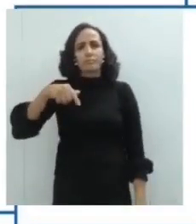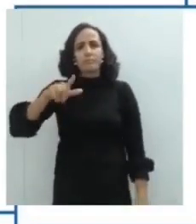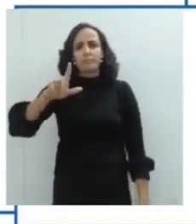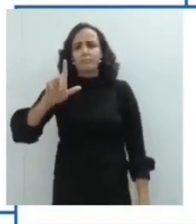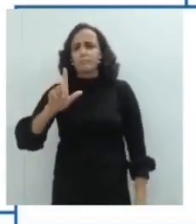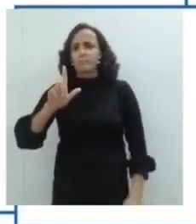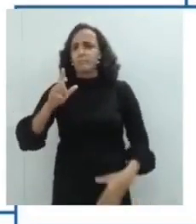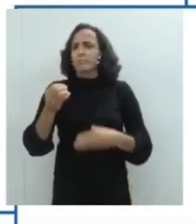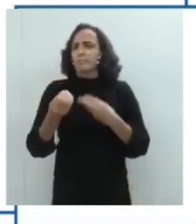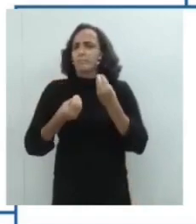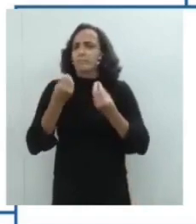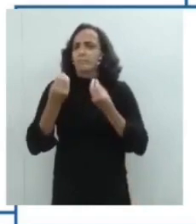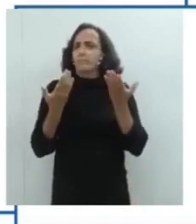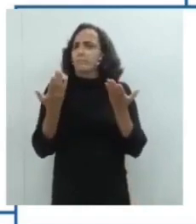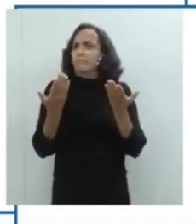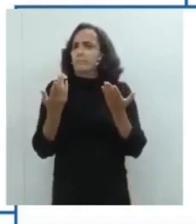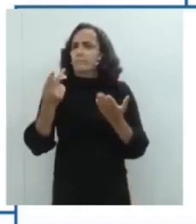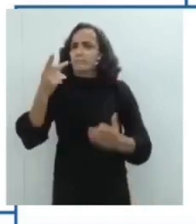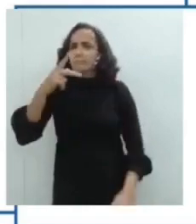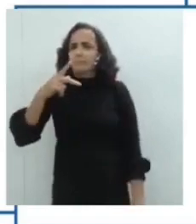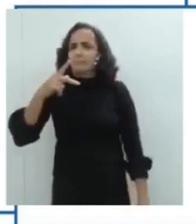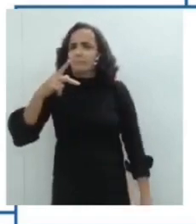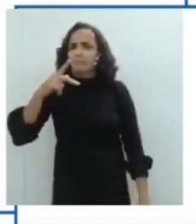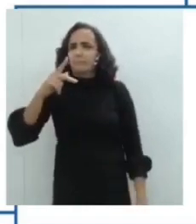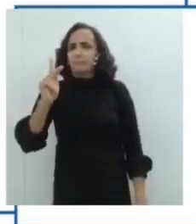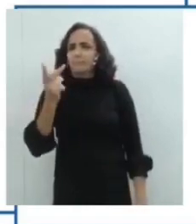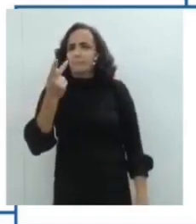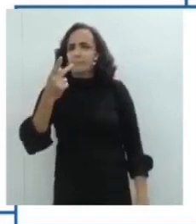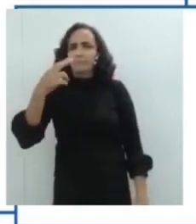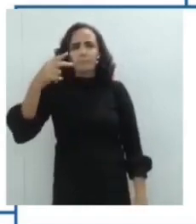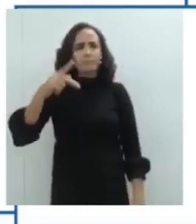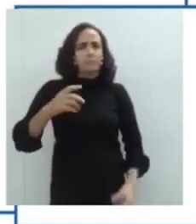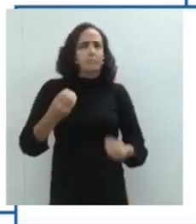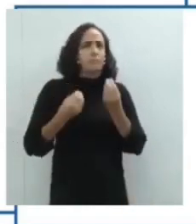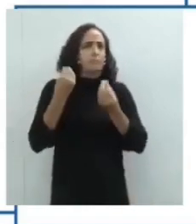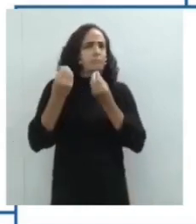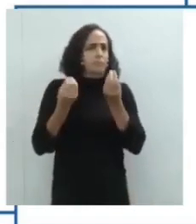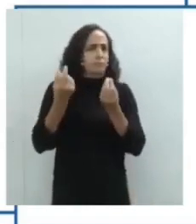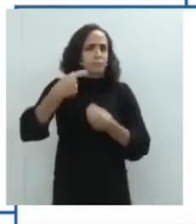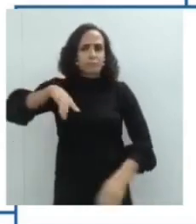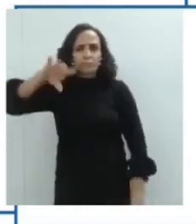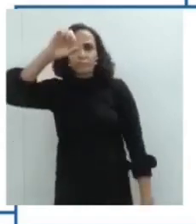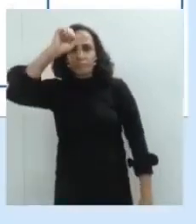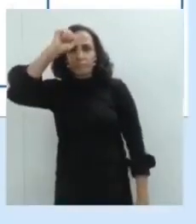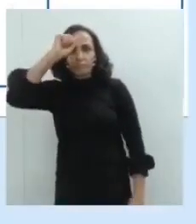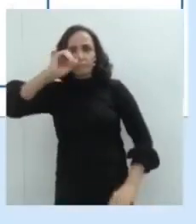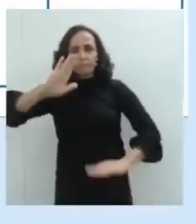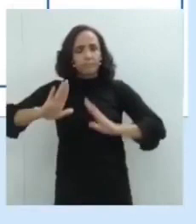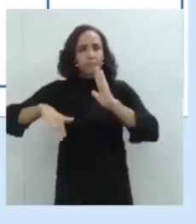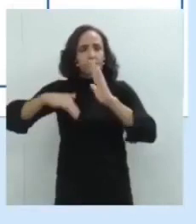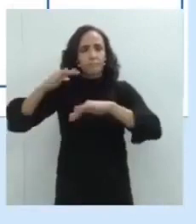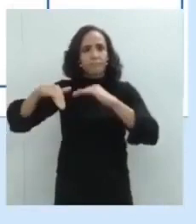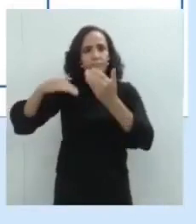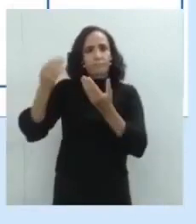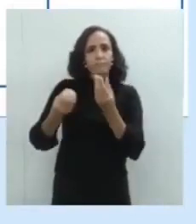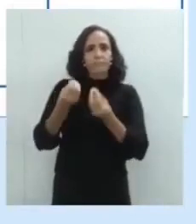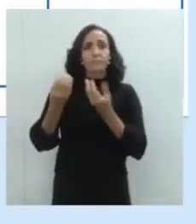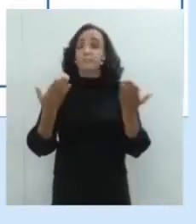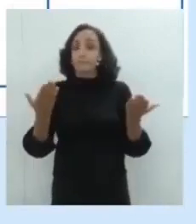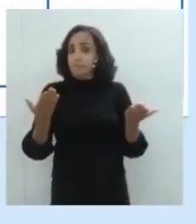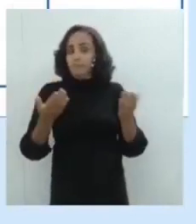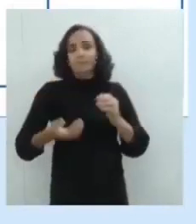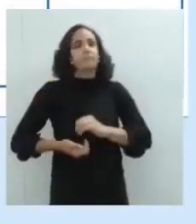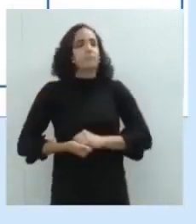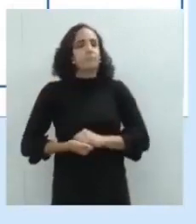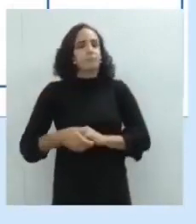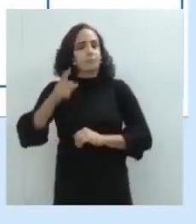está estudando PHP? Mas através do PHP, a gente não precisa do SQL para fazer isso?